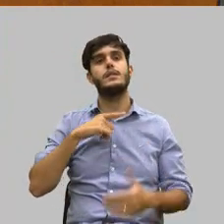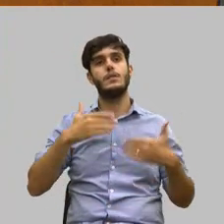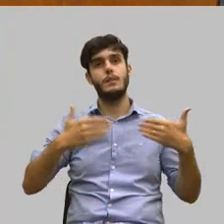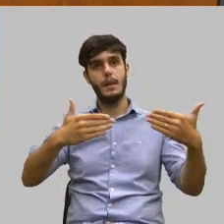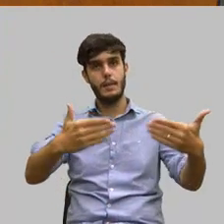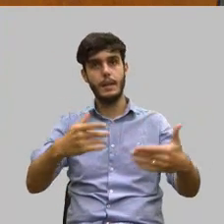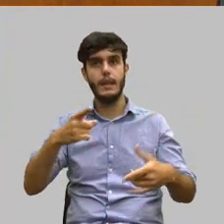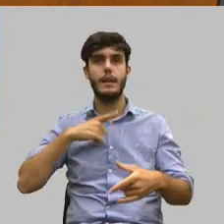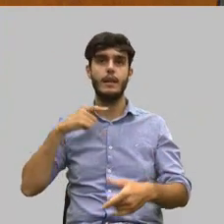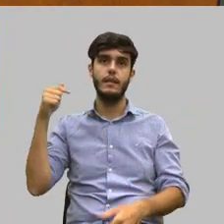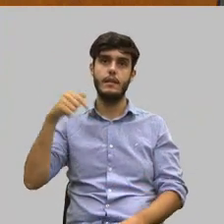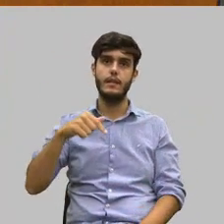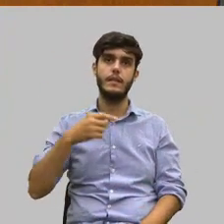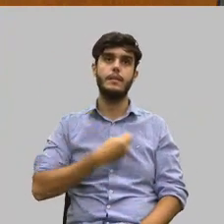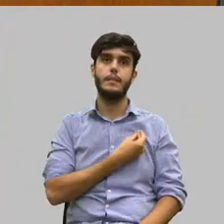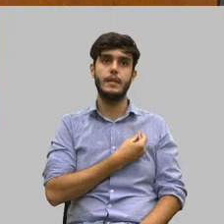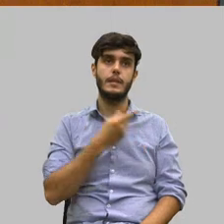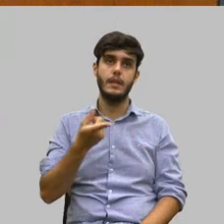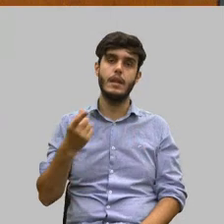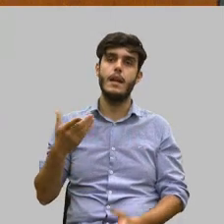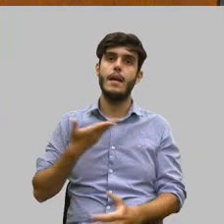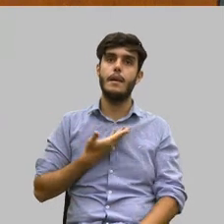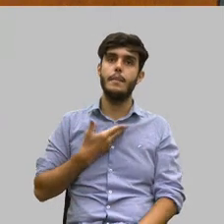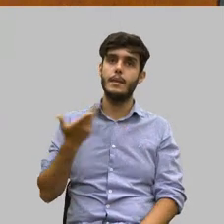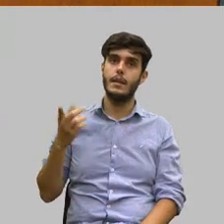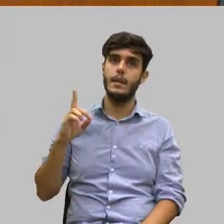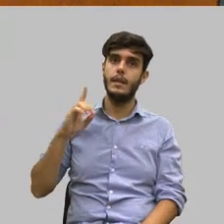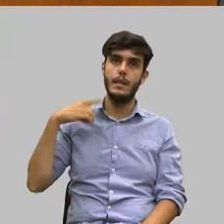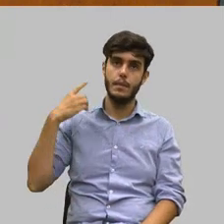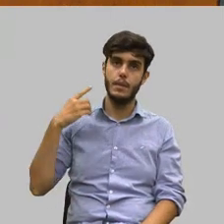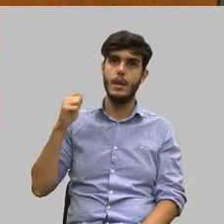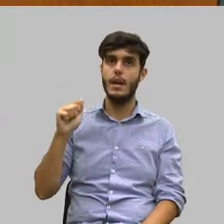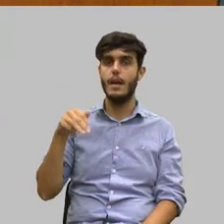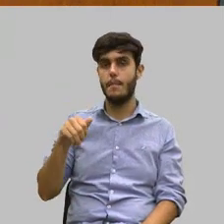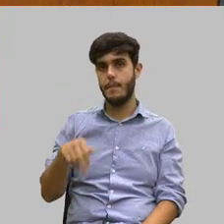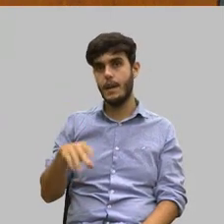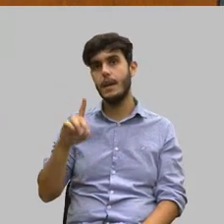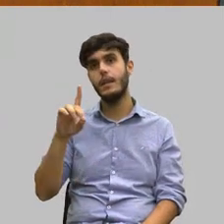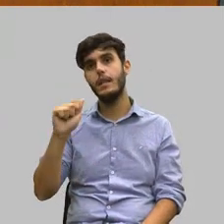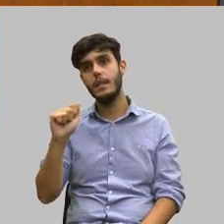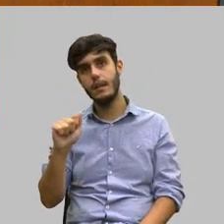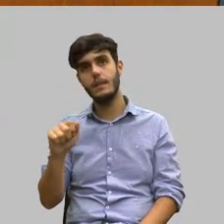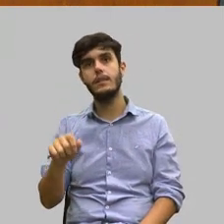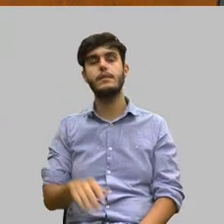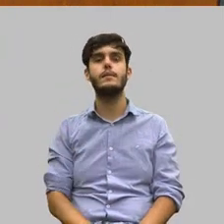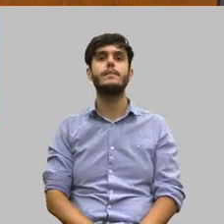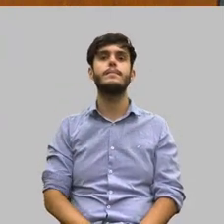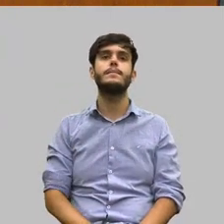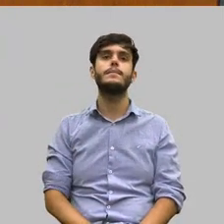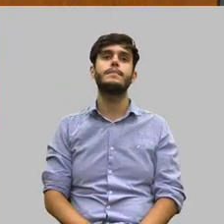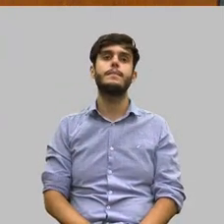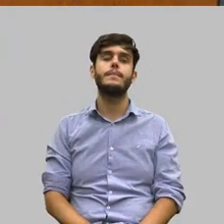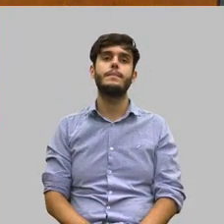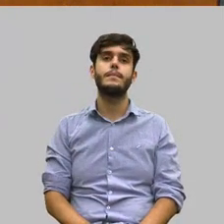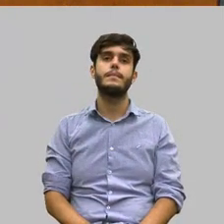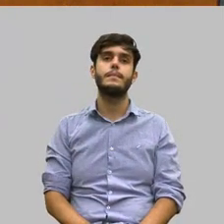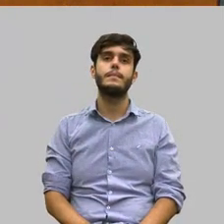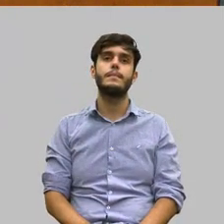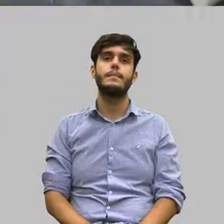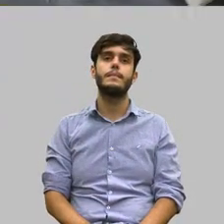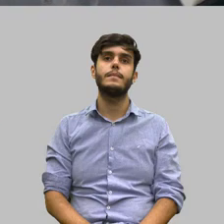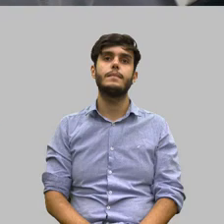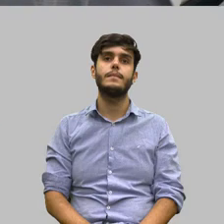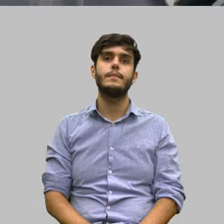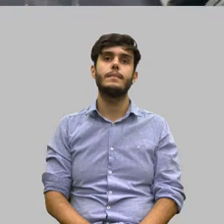agradece Inclusive a presença da colega deputada Amanda Teixeira que aqui se faz presente cumprida a finalidade da